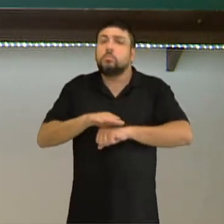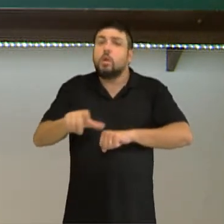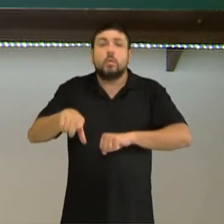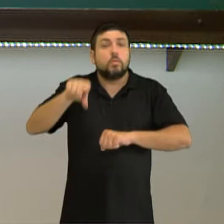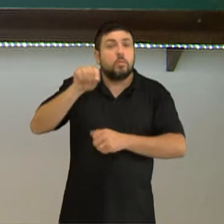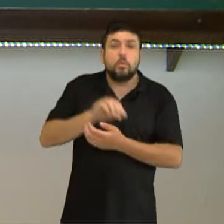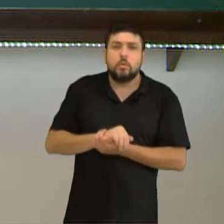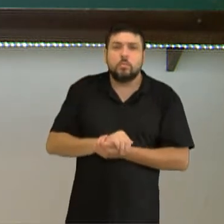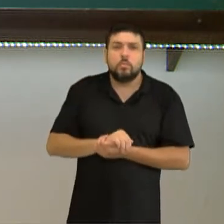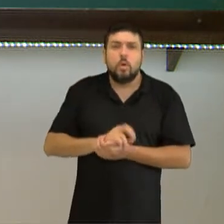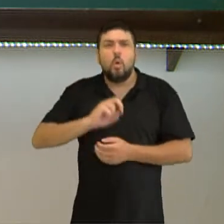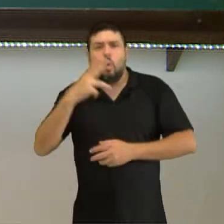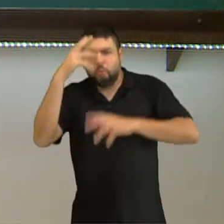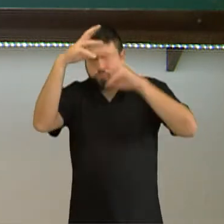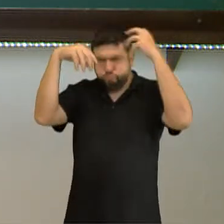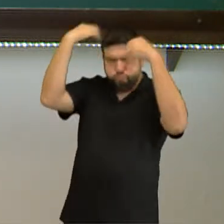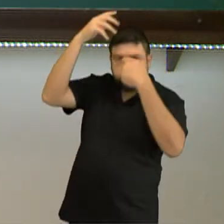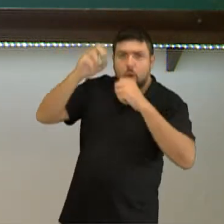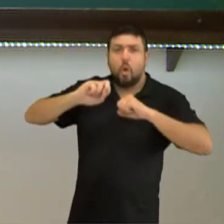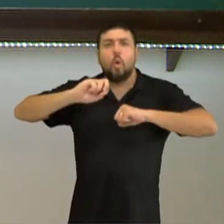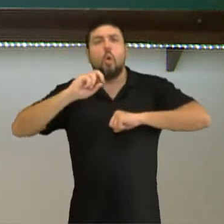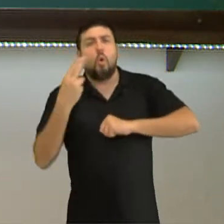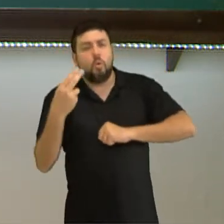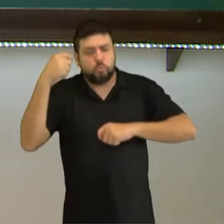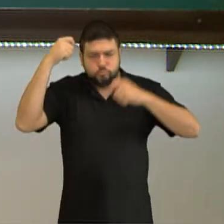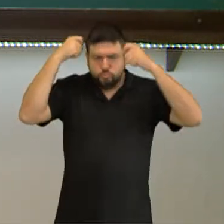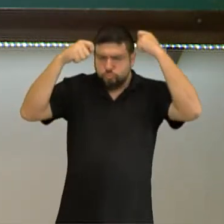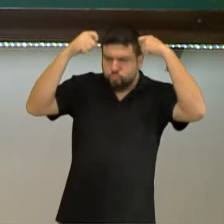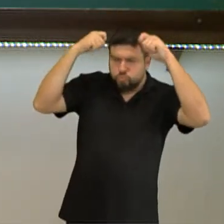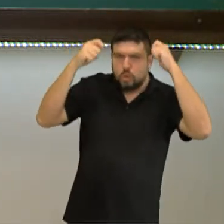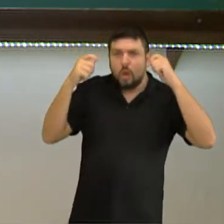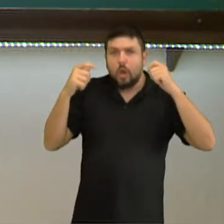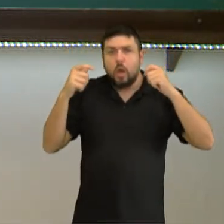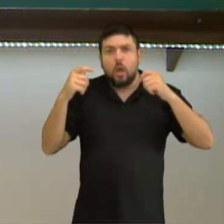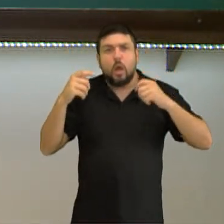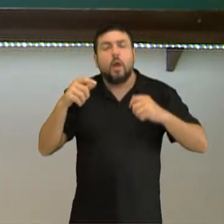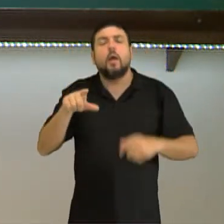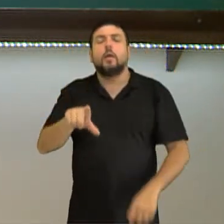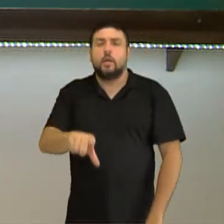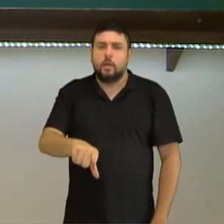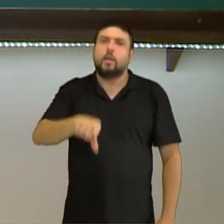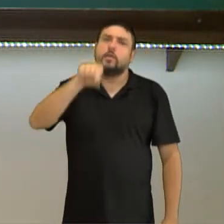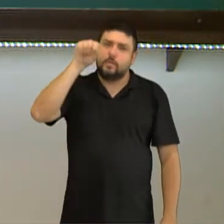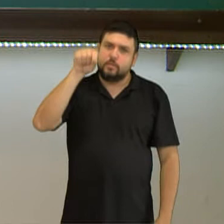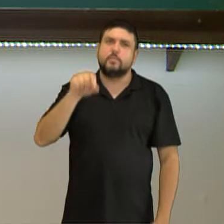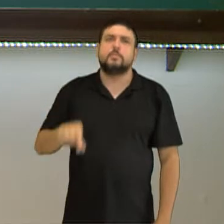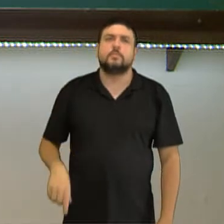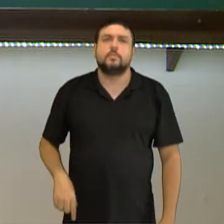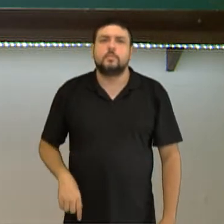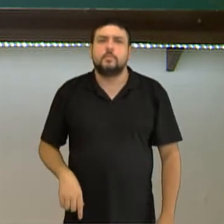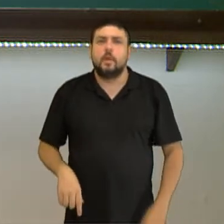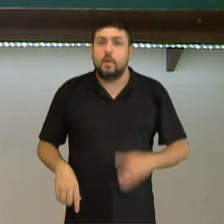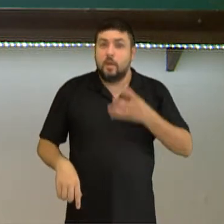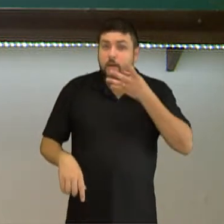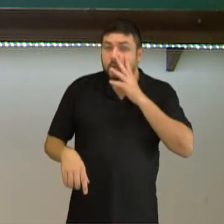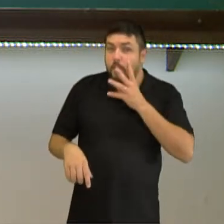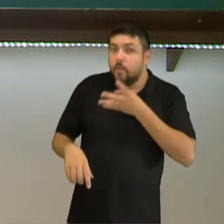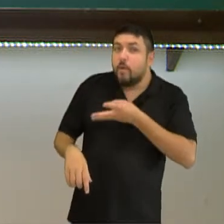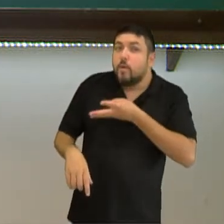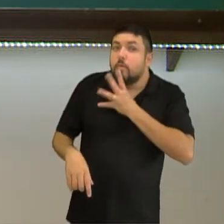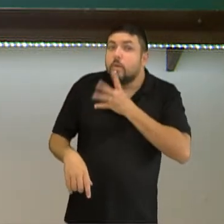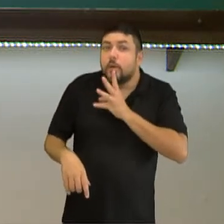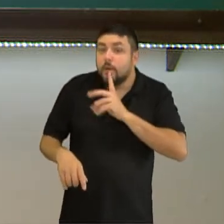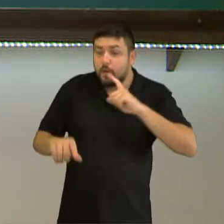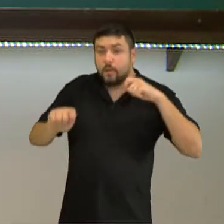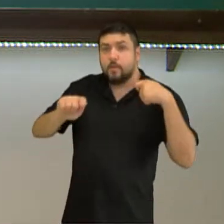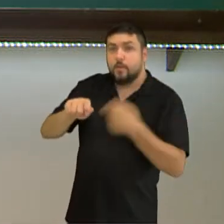cabelo do jeito que eu acordei. Percebeu que tudo isso são escolhas. Sim, das mais simples às maiores escolhas